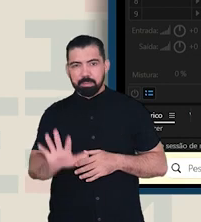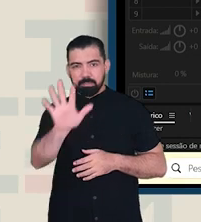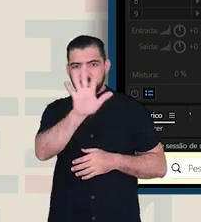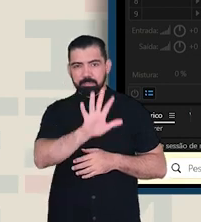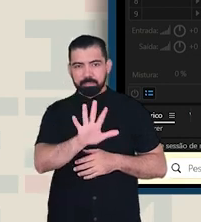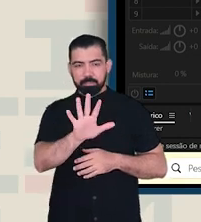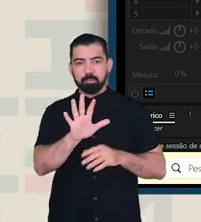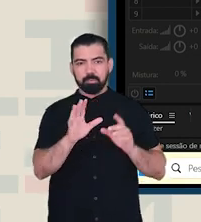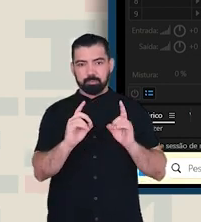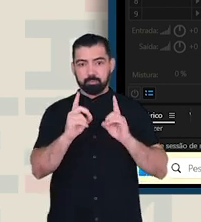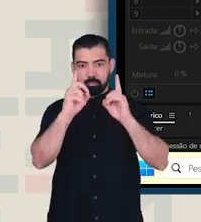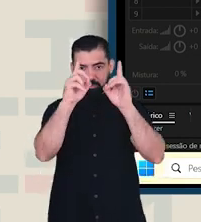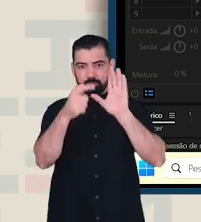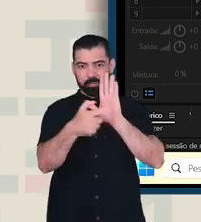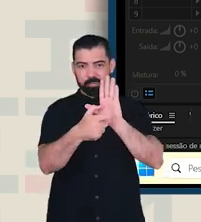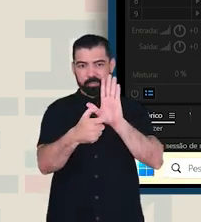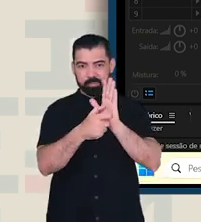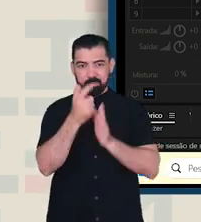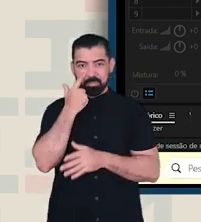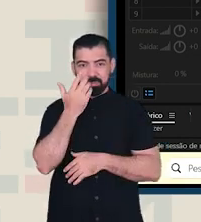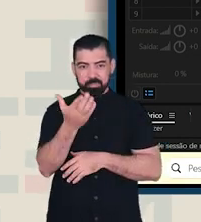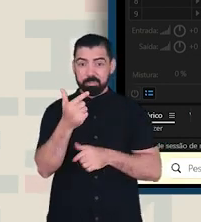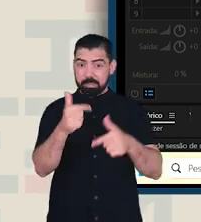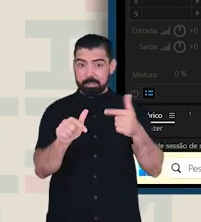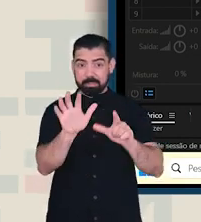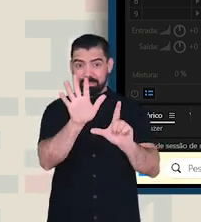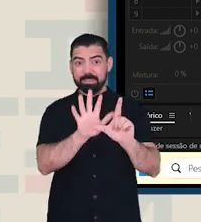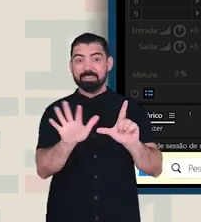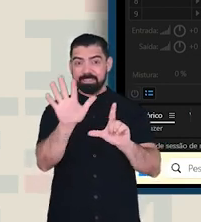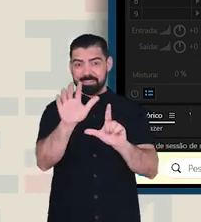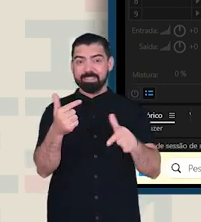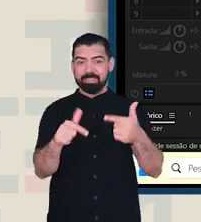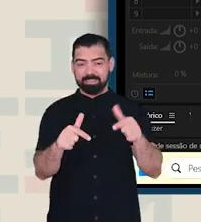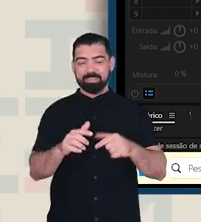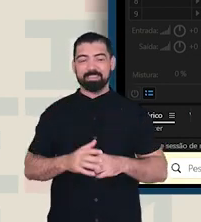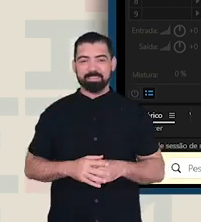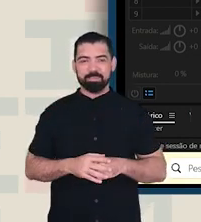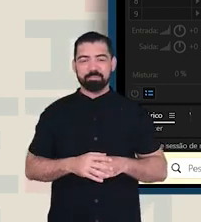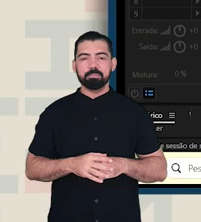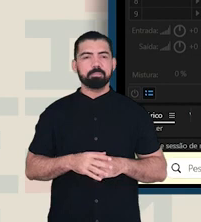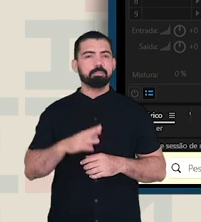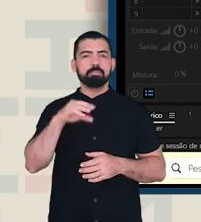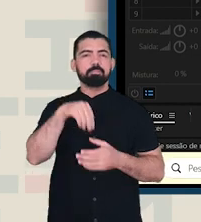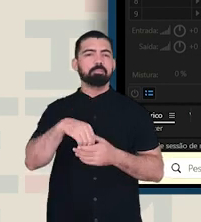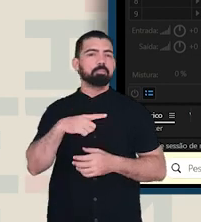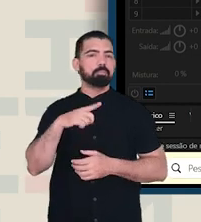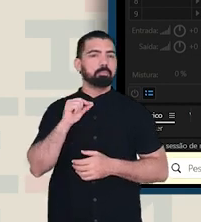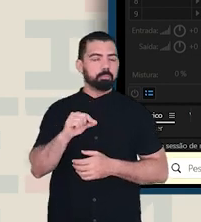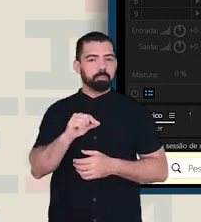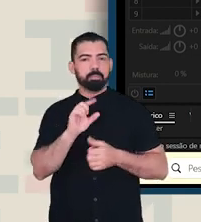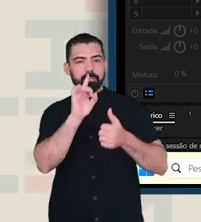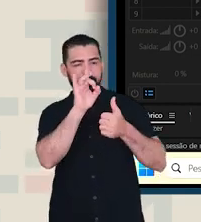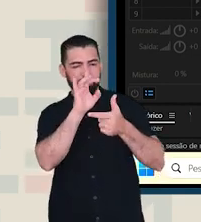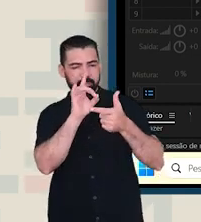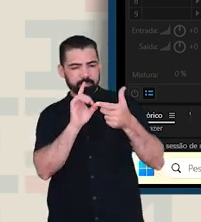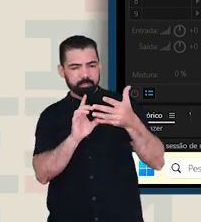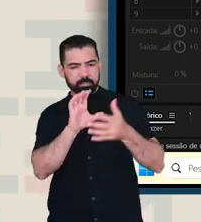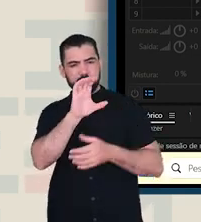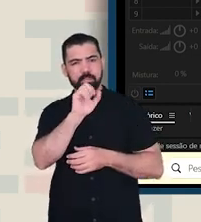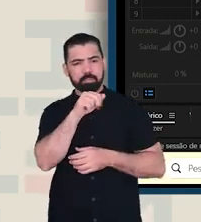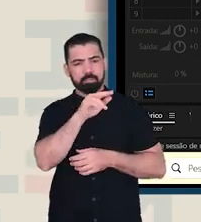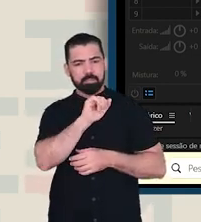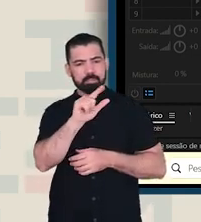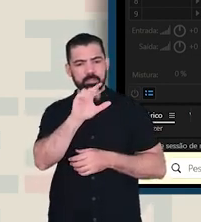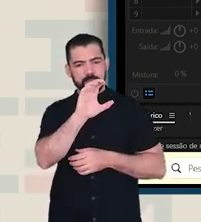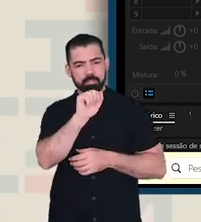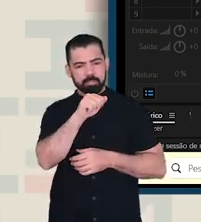ambiente de trabalho, onde eu tenho cada um dos canais